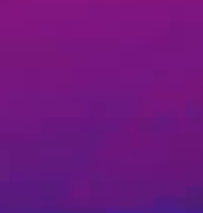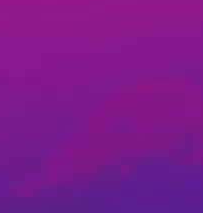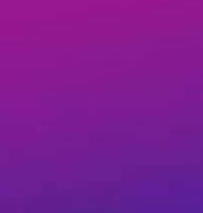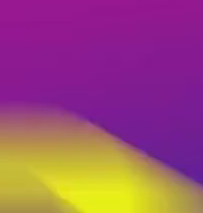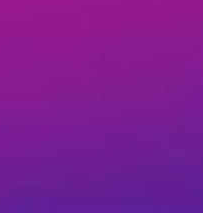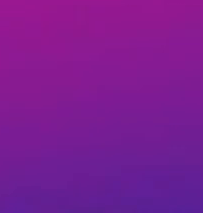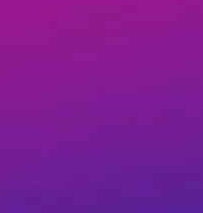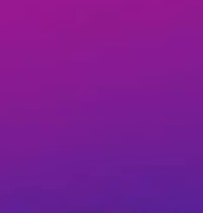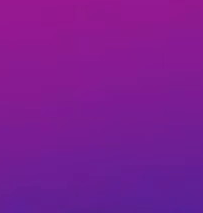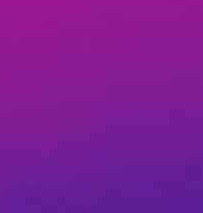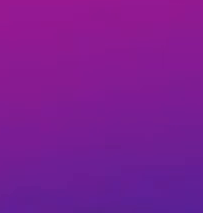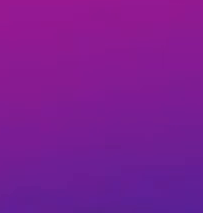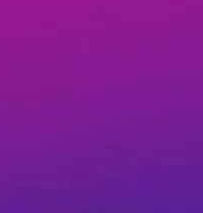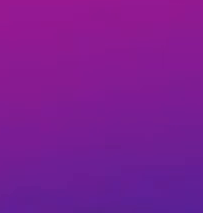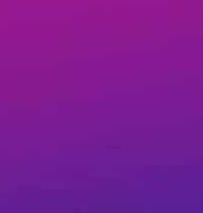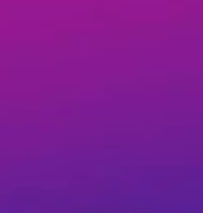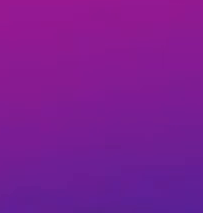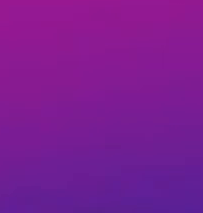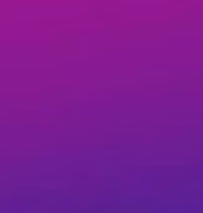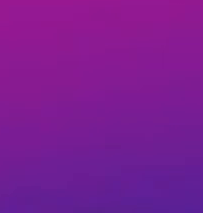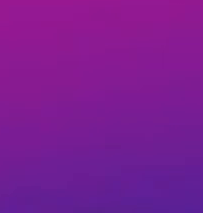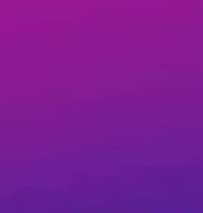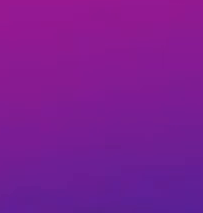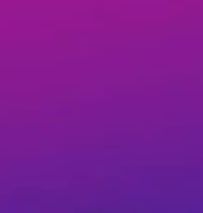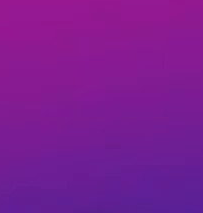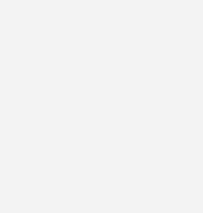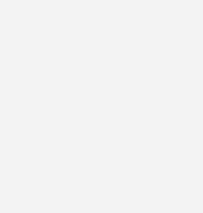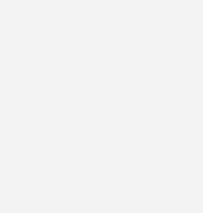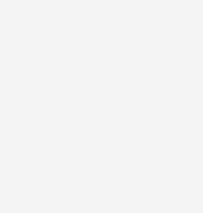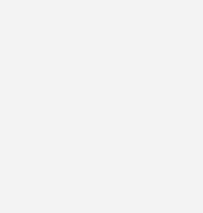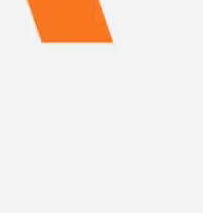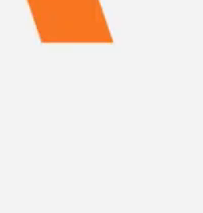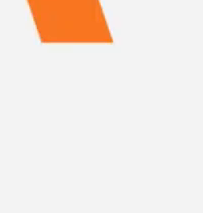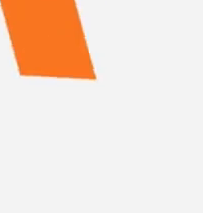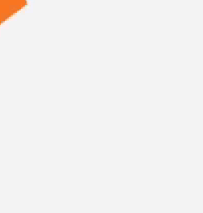muitas histórias um só coração